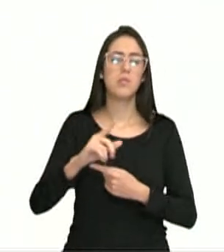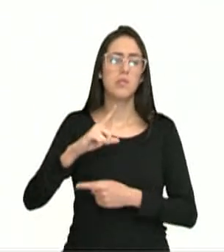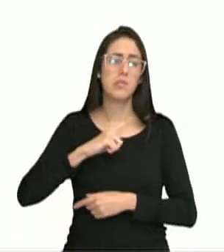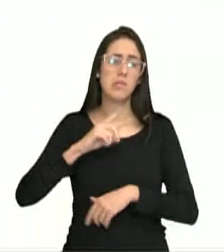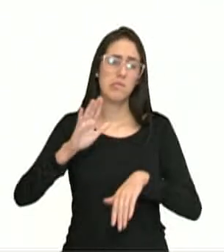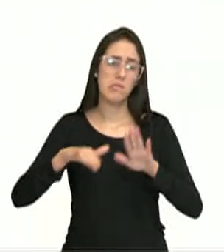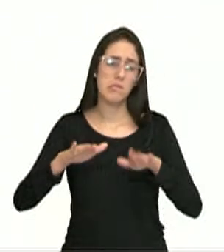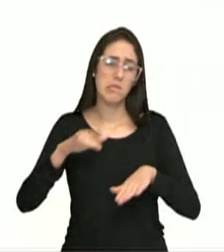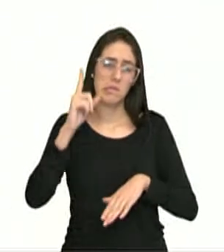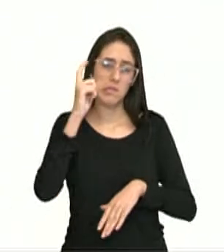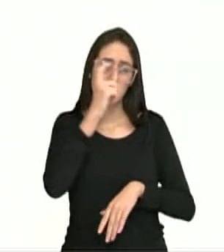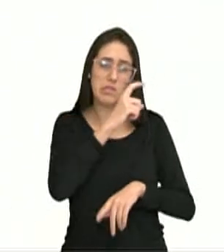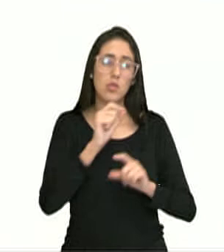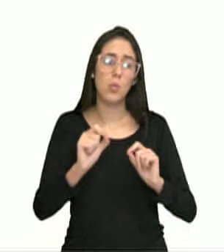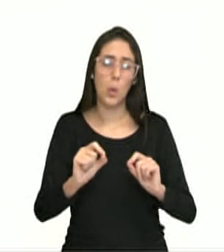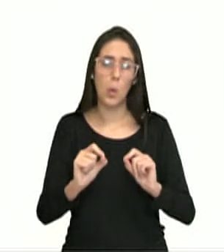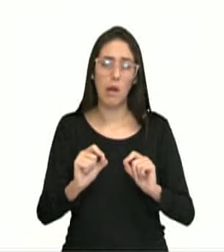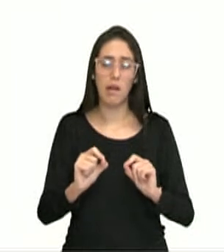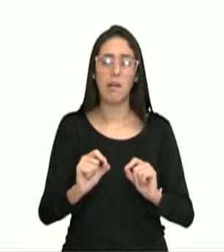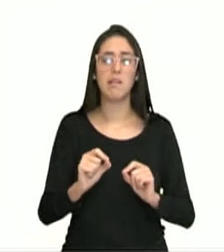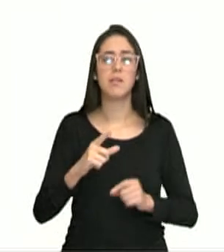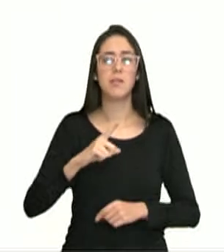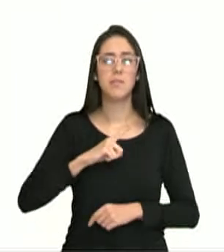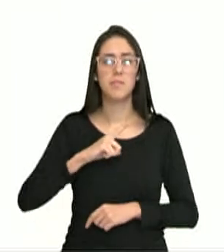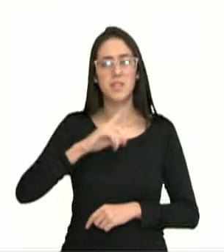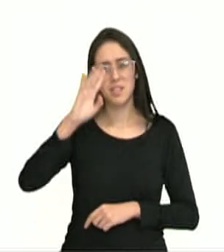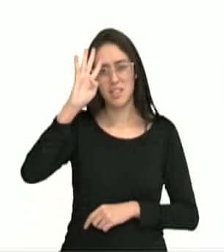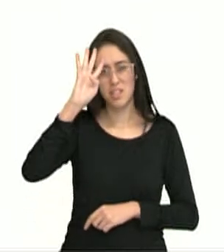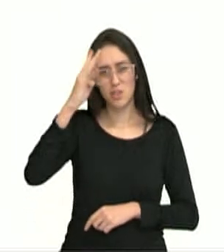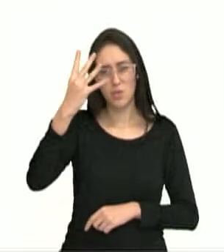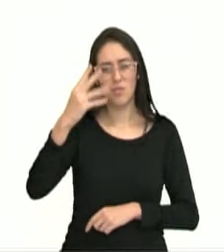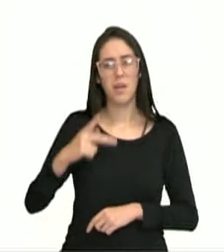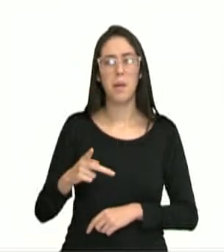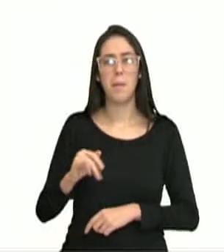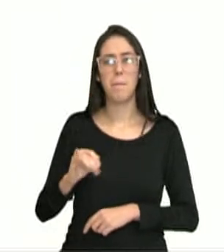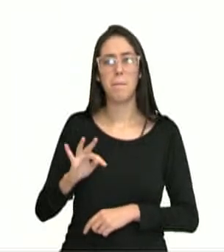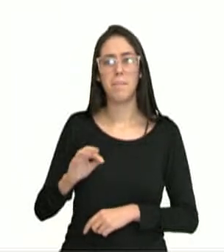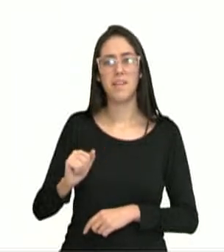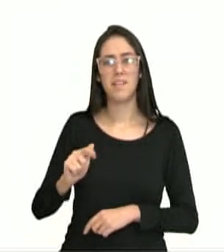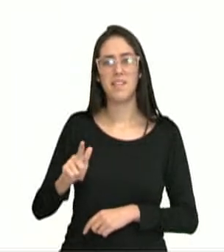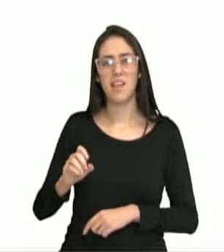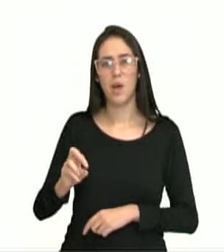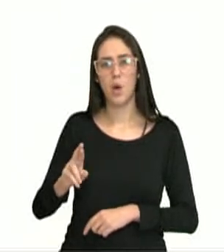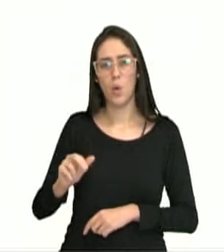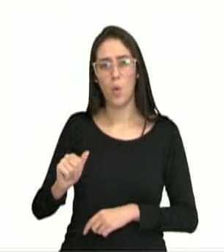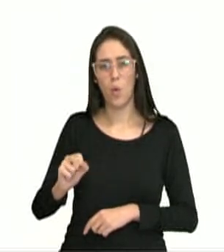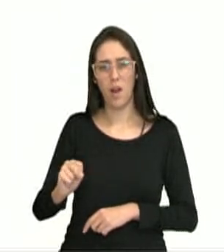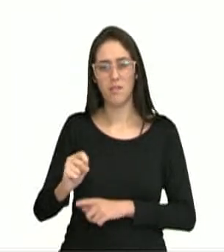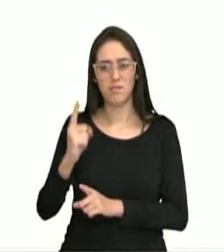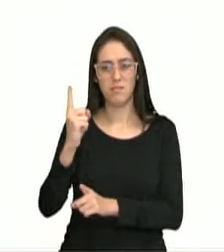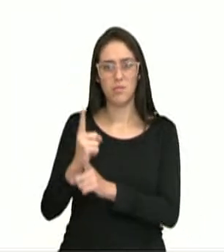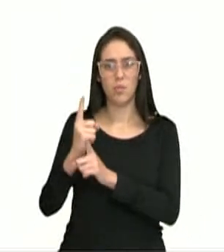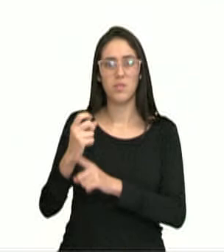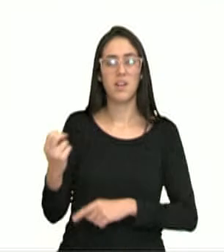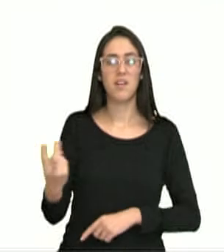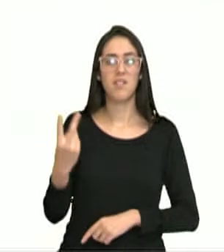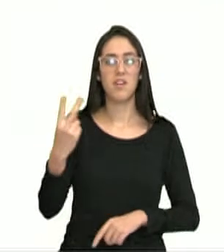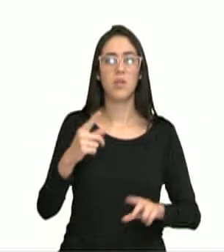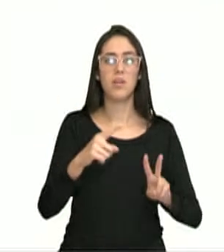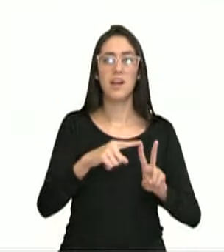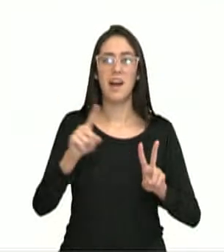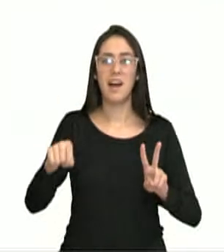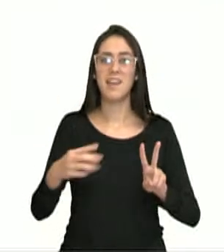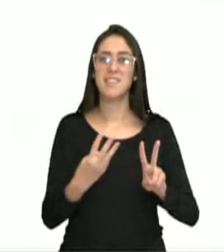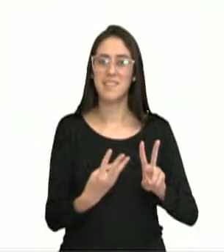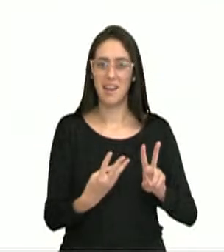talvez, foi em relação a resolver, né, o teorema de Pitágoras, achando o valor de raiz de 3 na